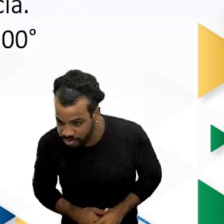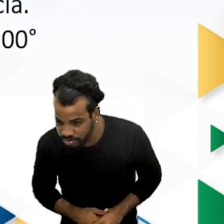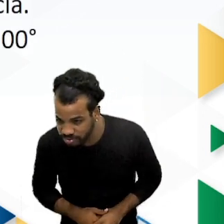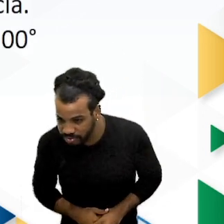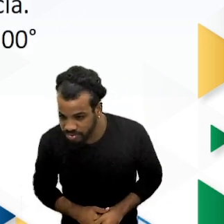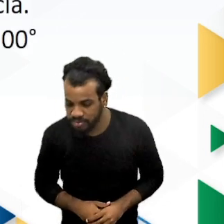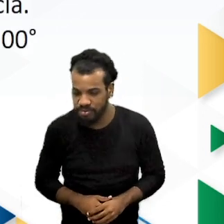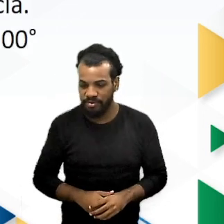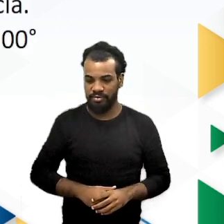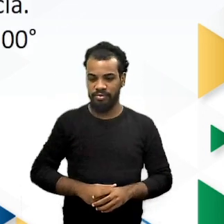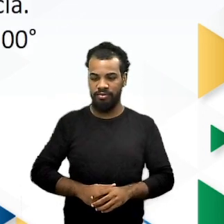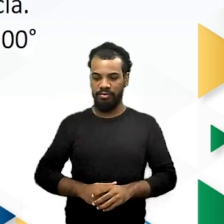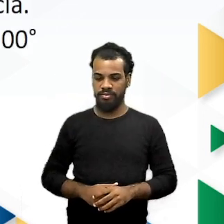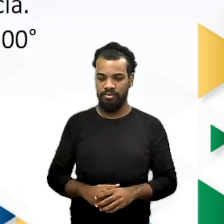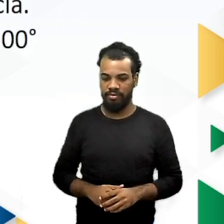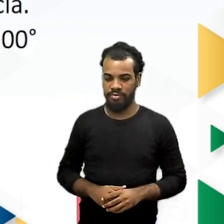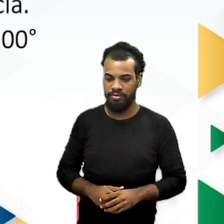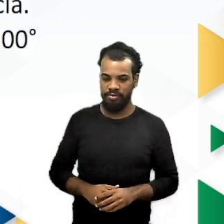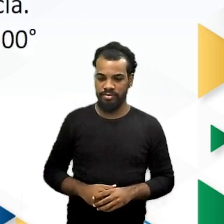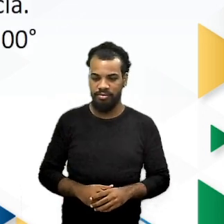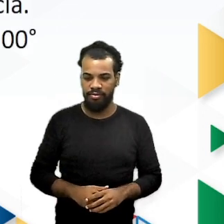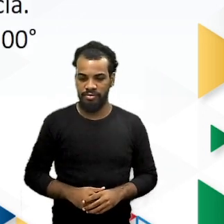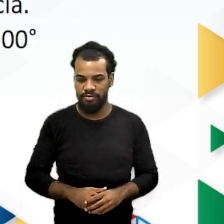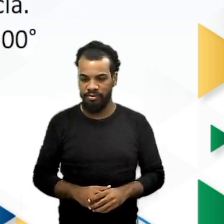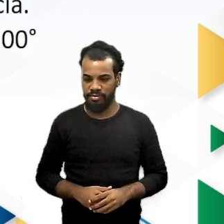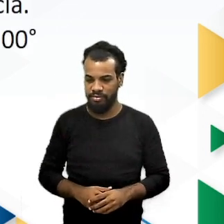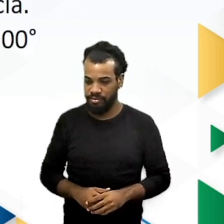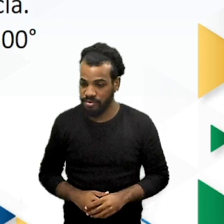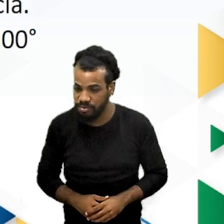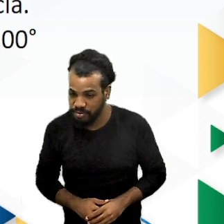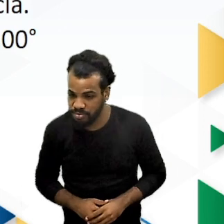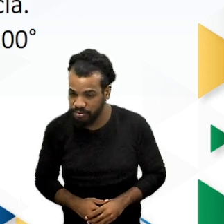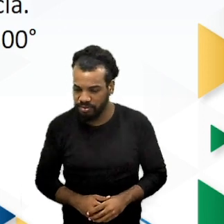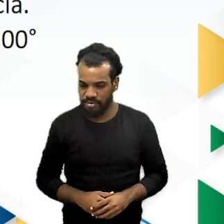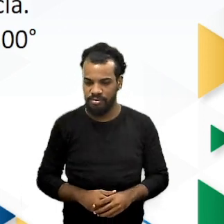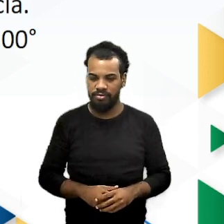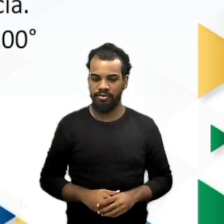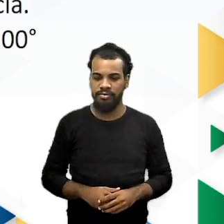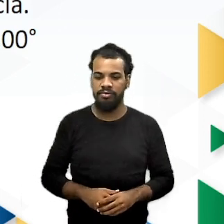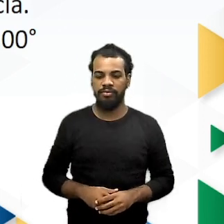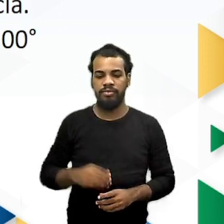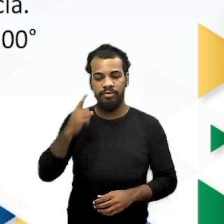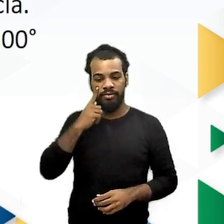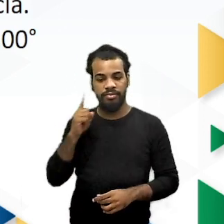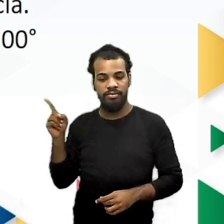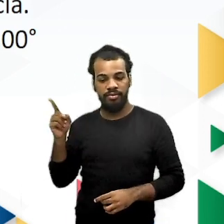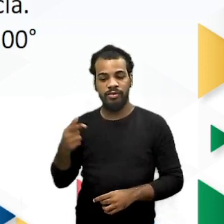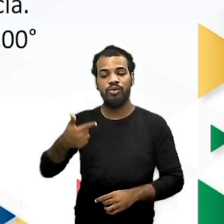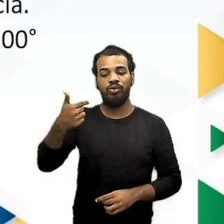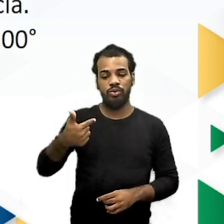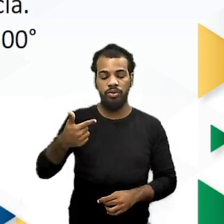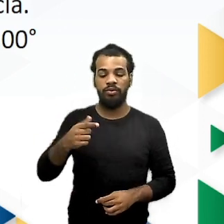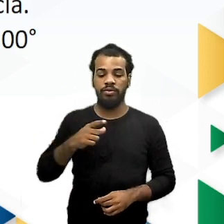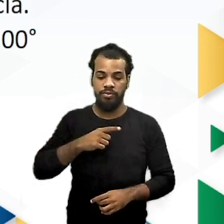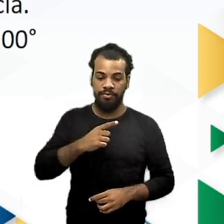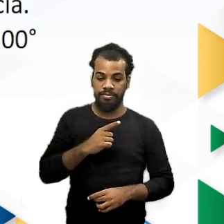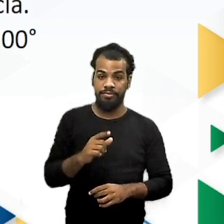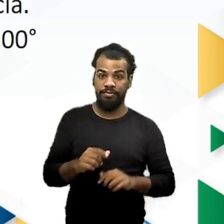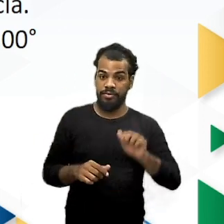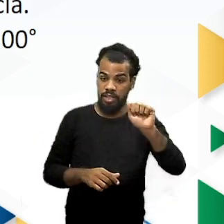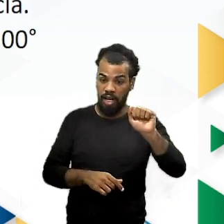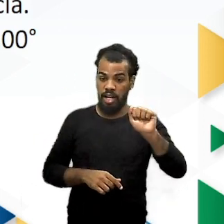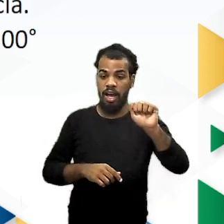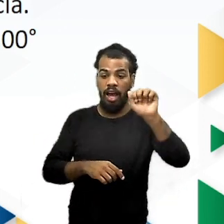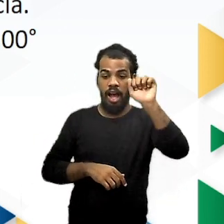vamos lá. Quinta questão. Observe como Arthur definiu duas sequências numéricas. A primeira do item A. A n